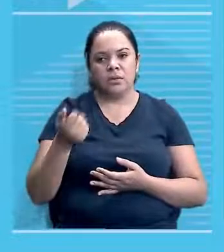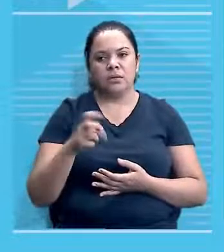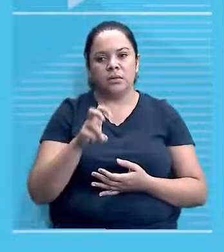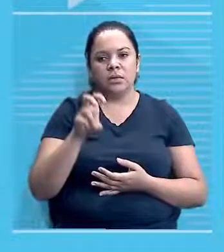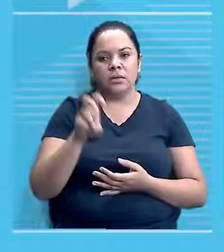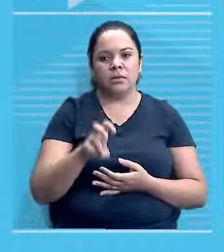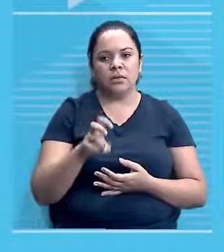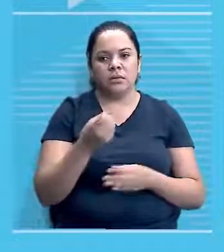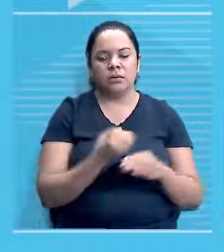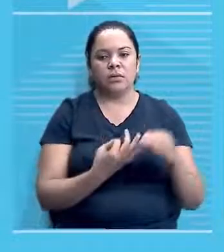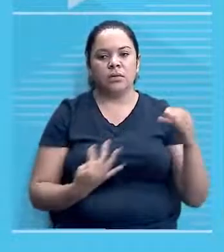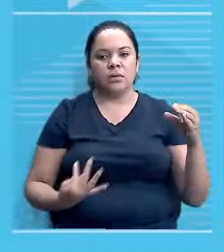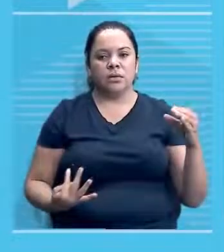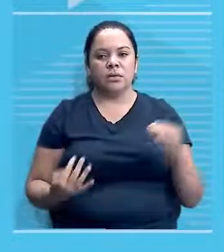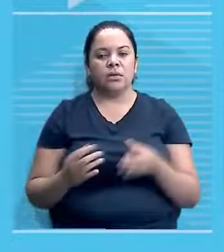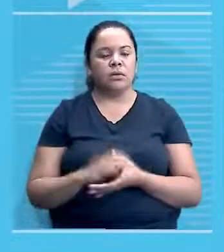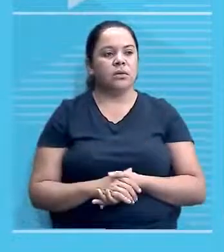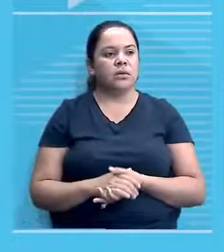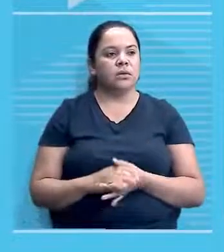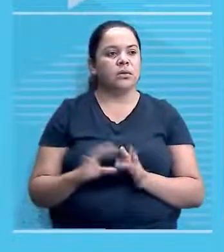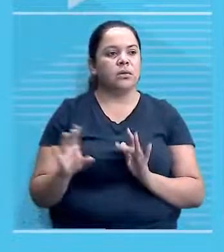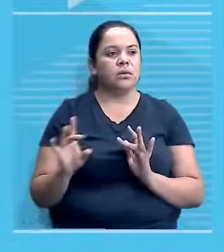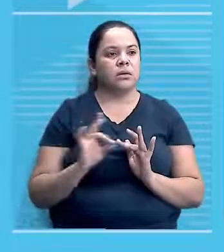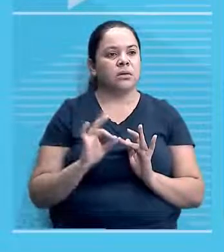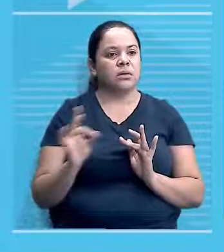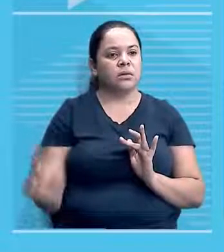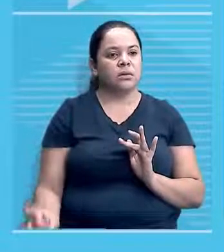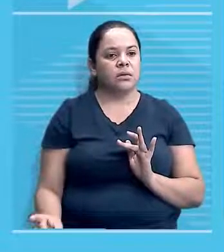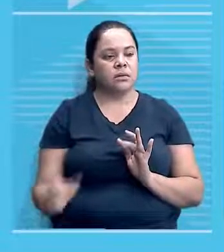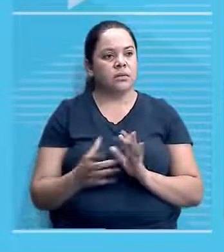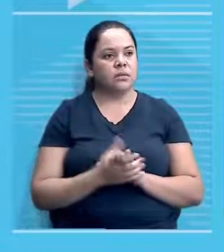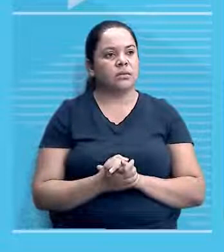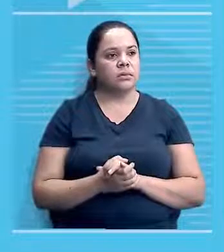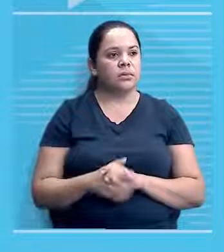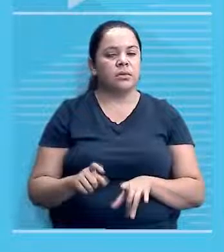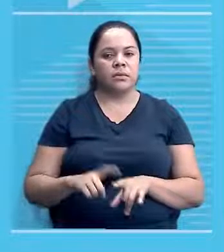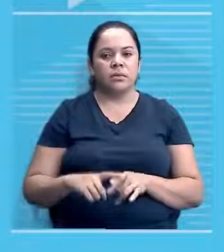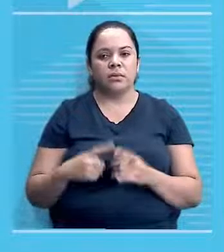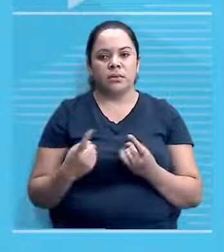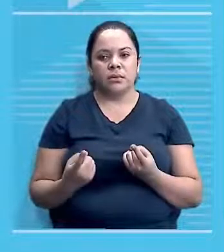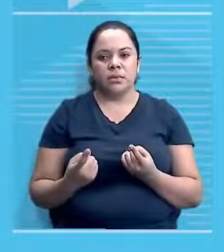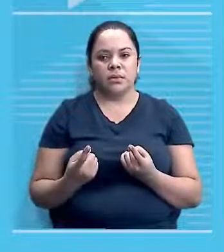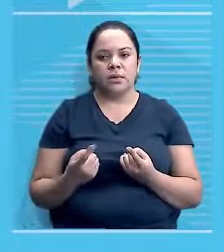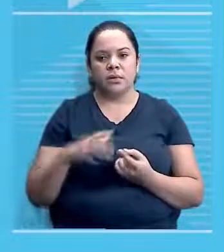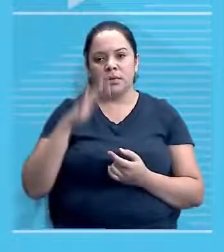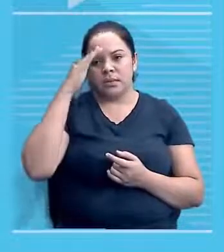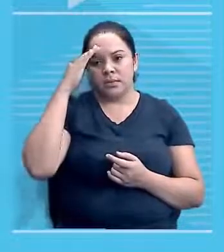barroco perdão do arcadismo mas principalmente primeiro